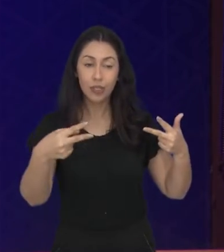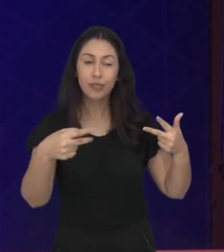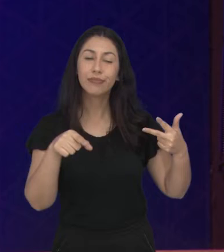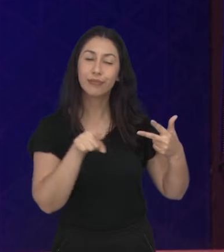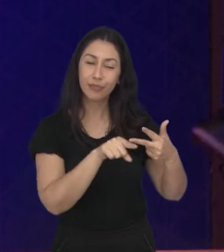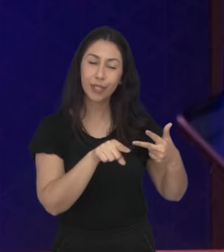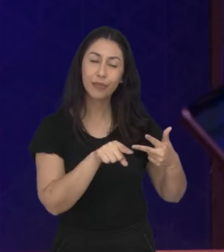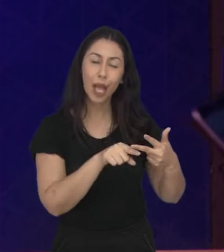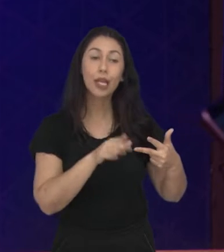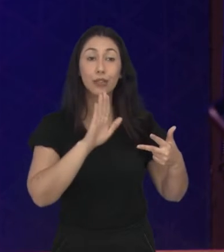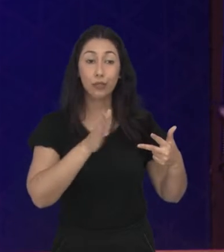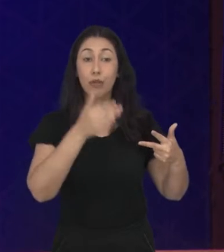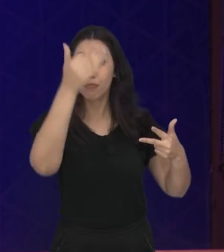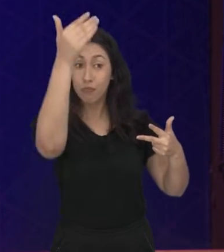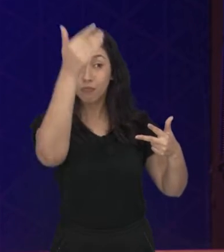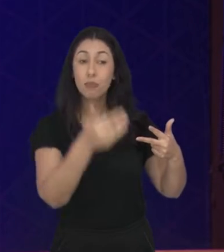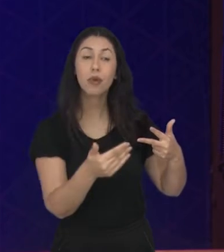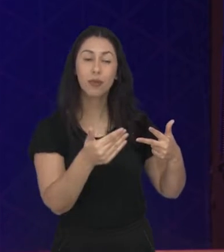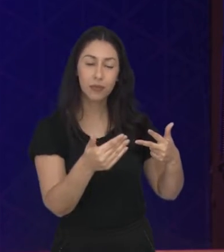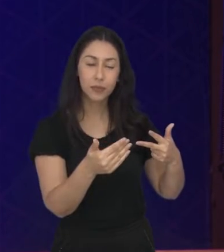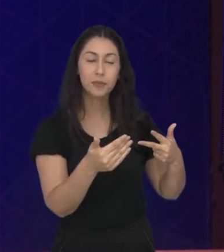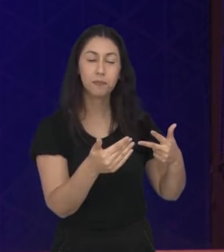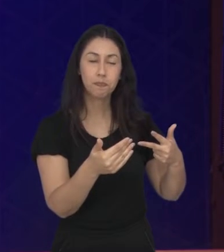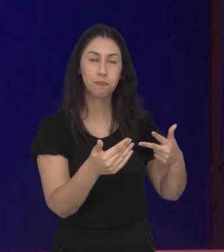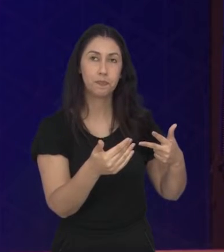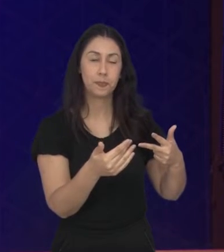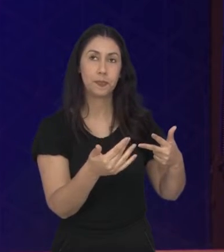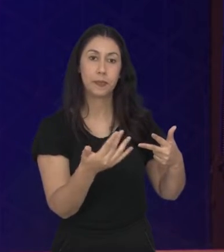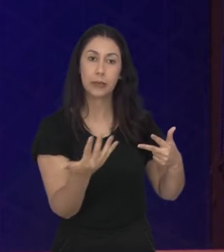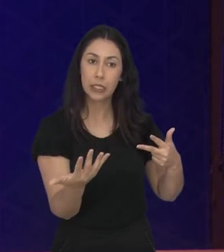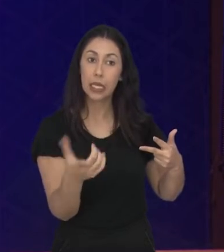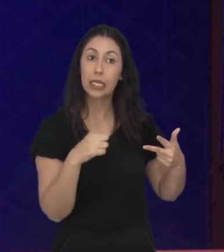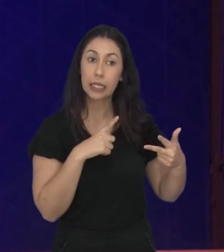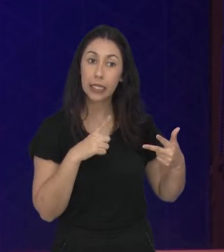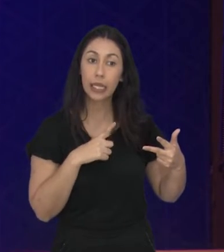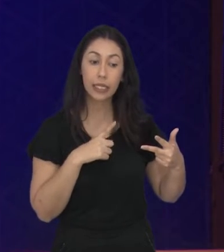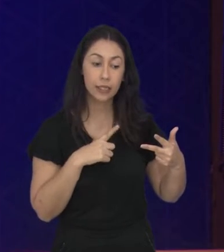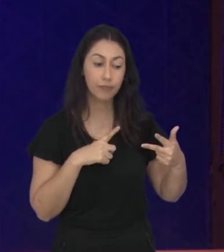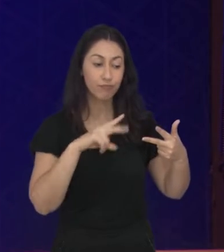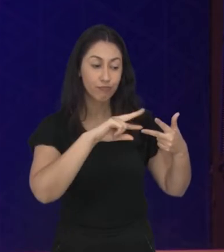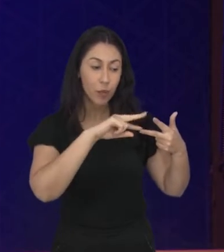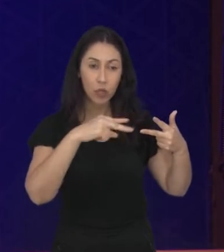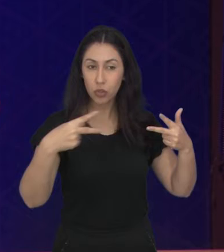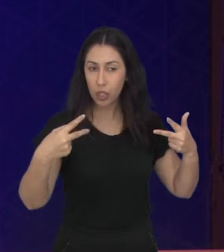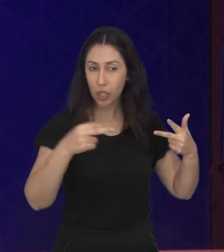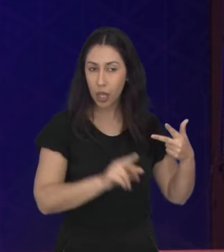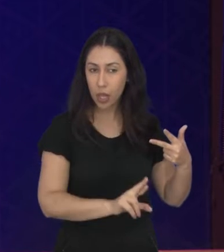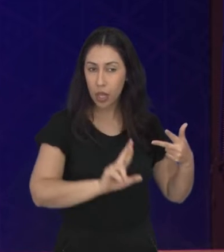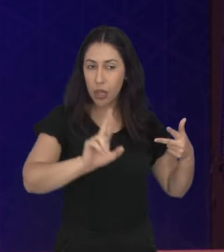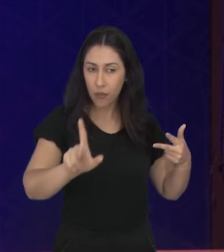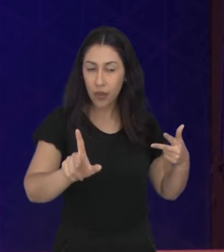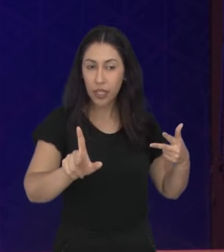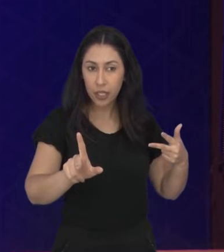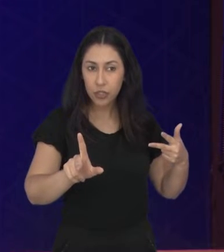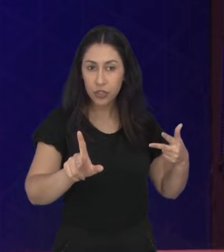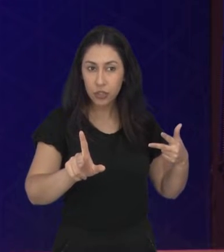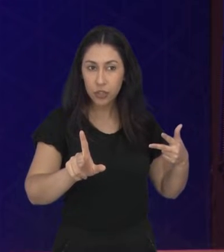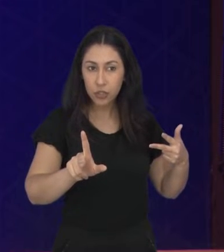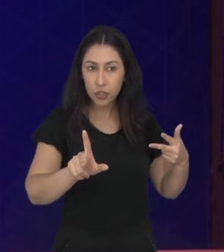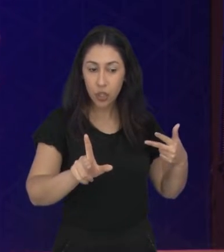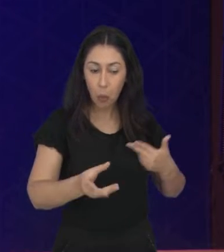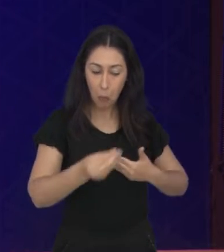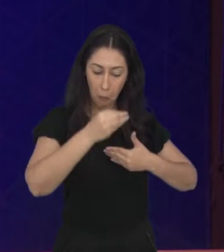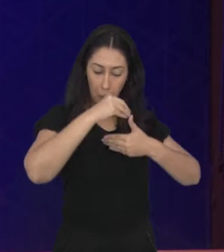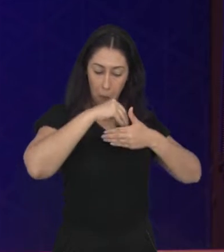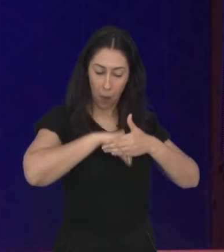também. Já foi comprovado cientificamente que existe essa diferença genética, né, essa parte que está